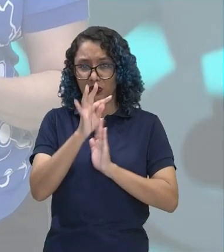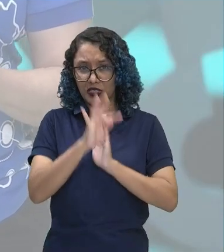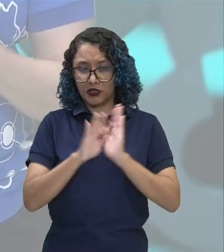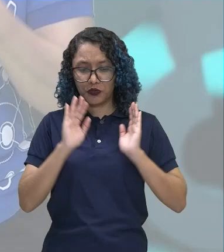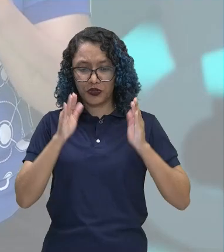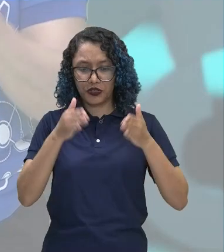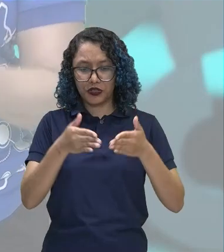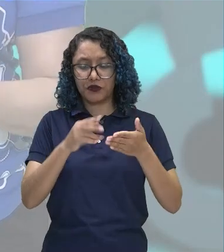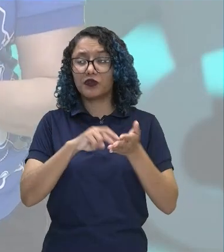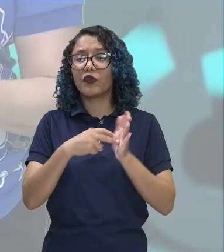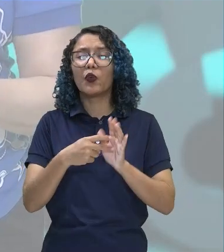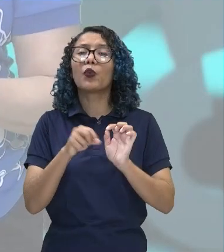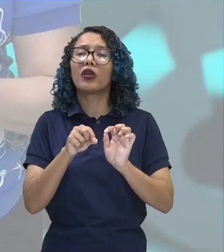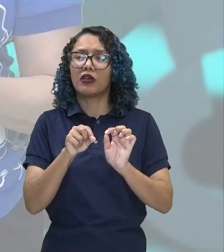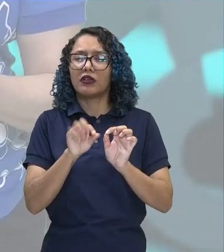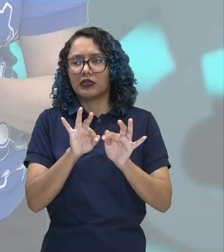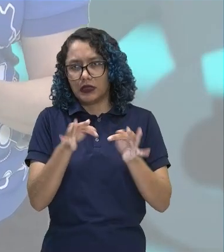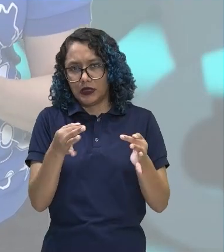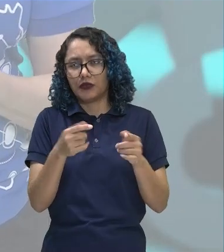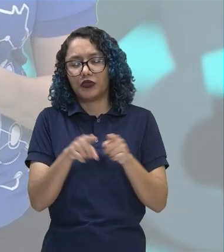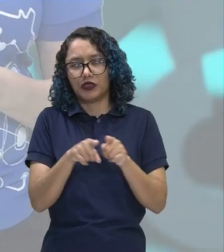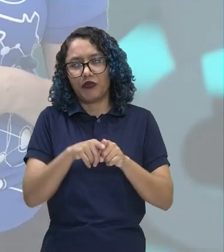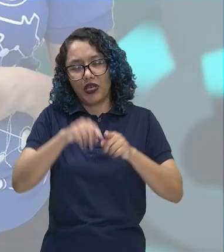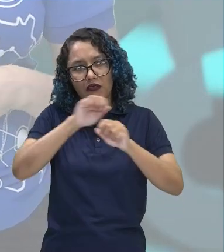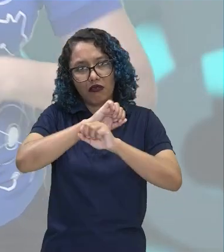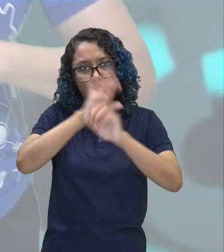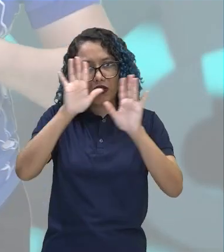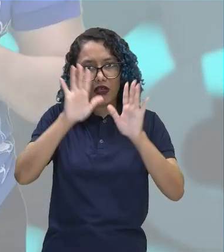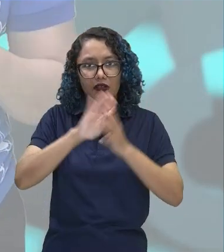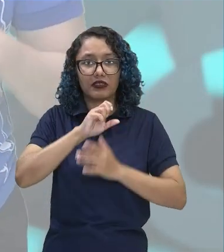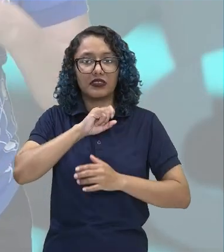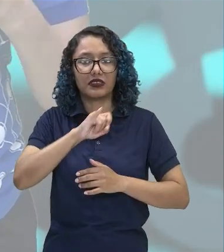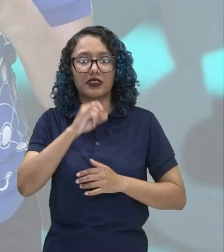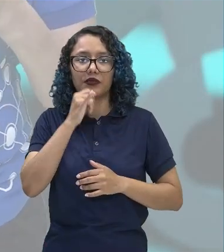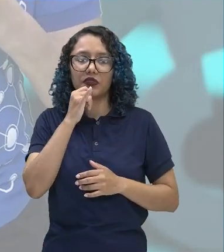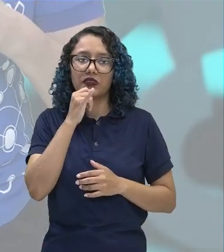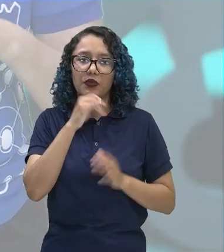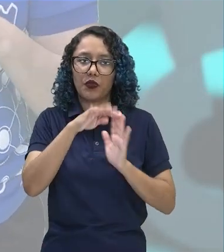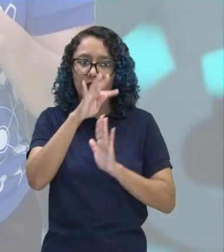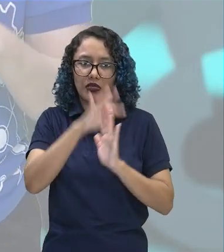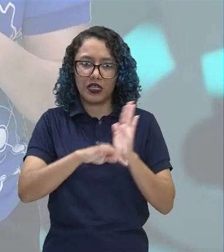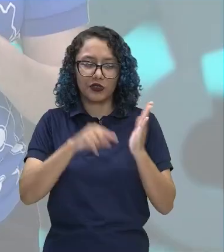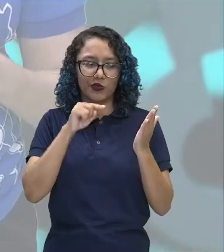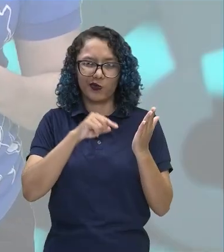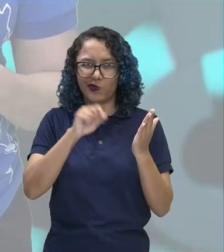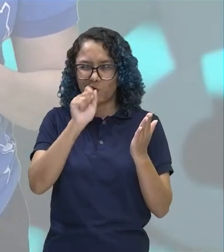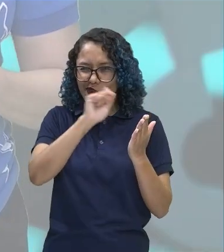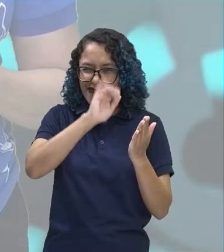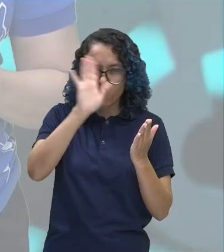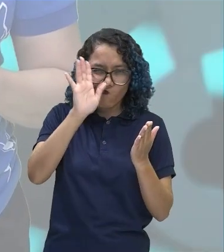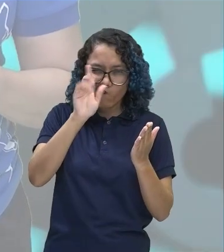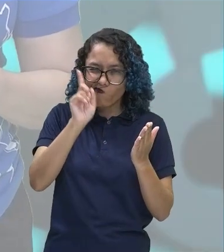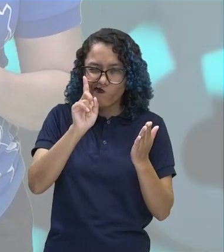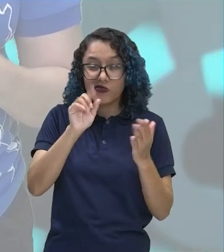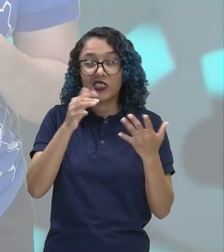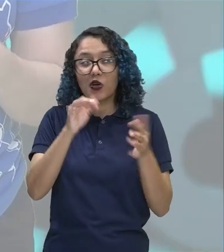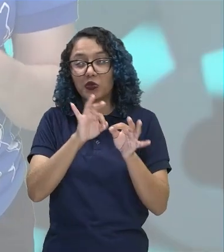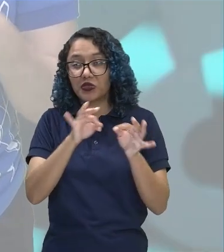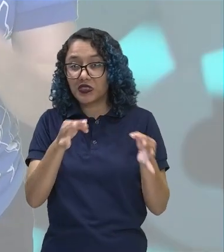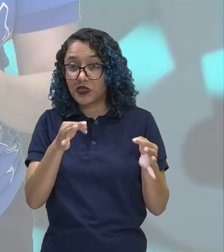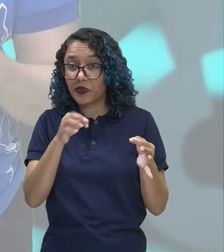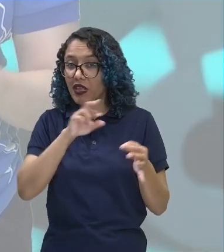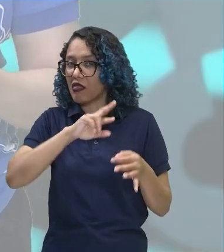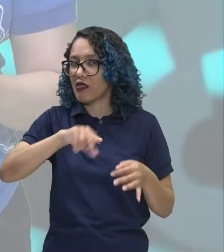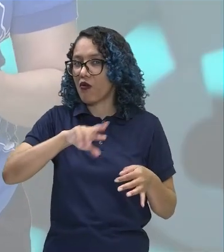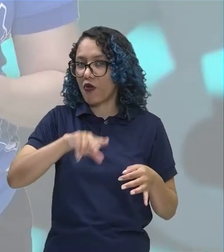né? É claro também, porque um texto que ele não é claro, ele não vai ser simples, e você não